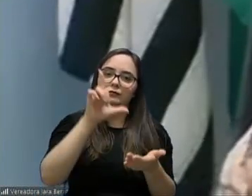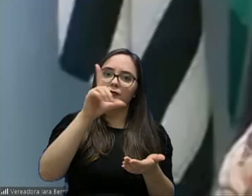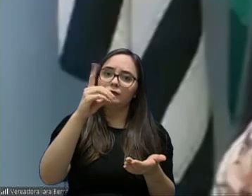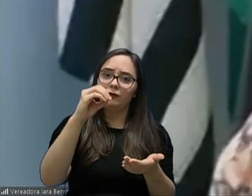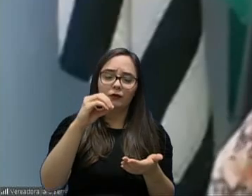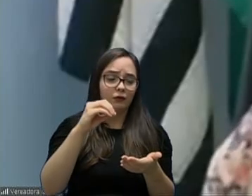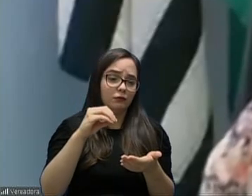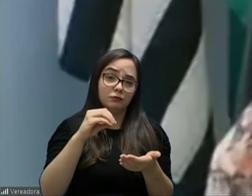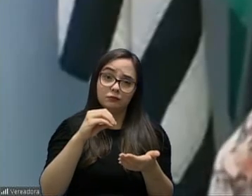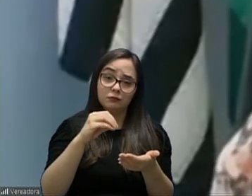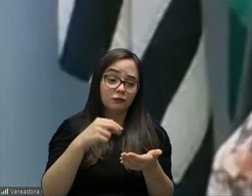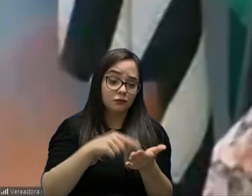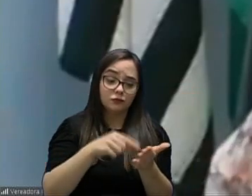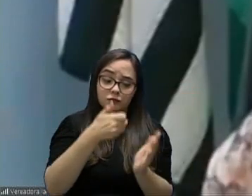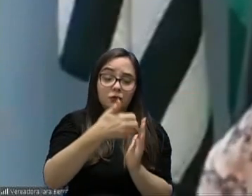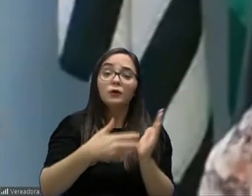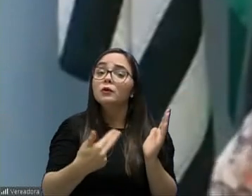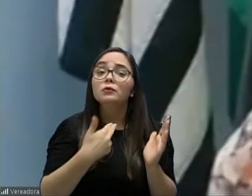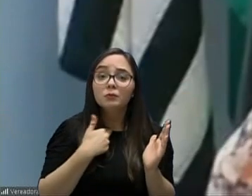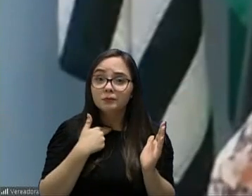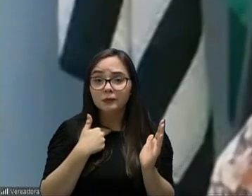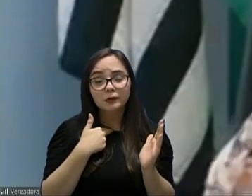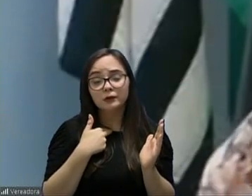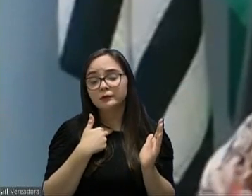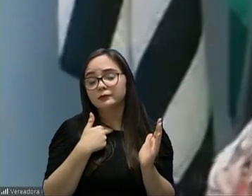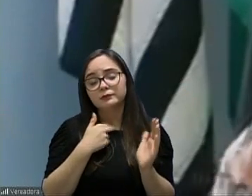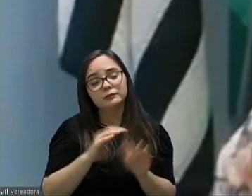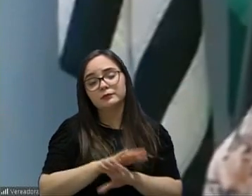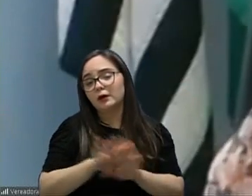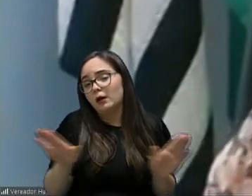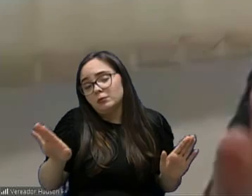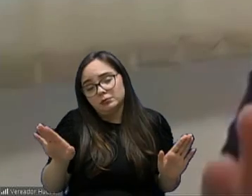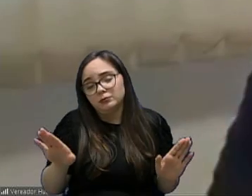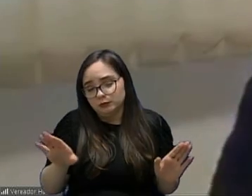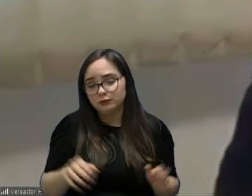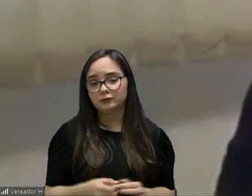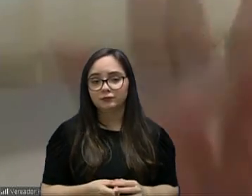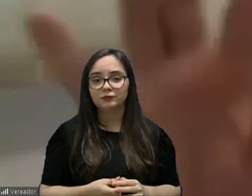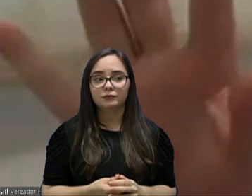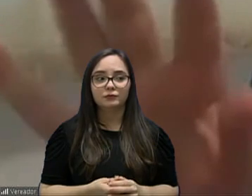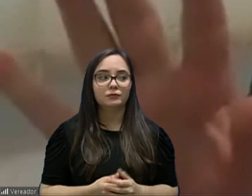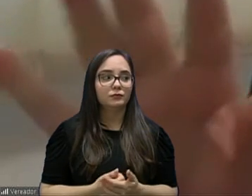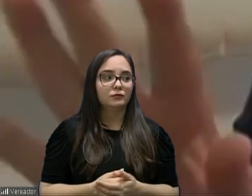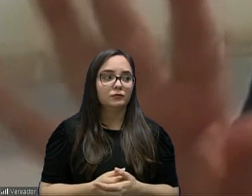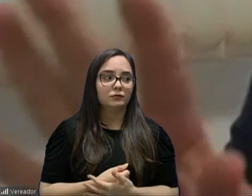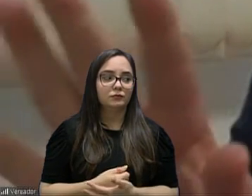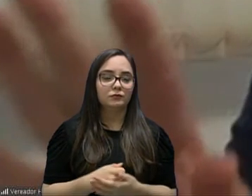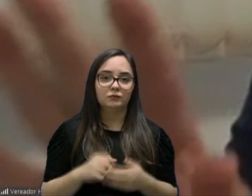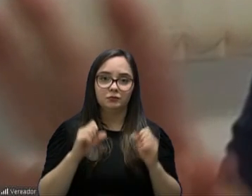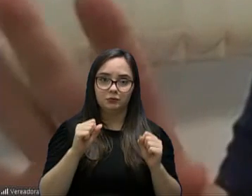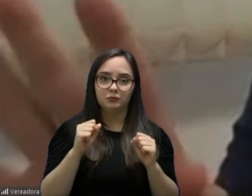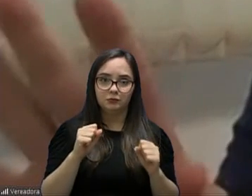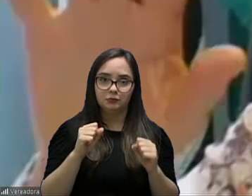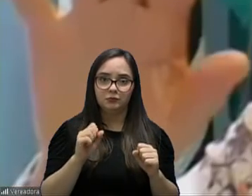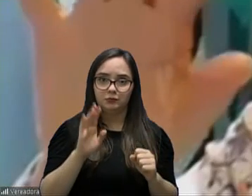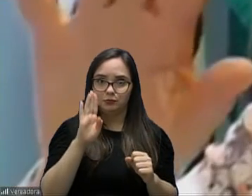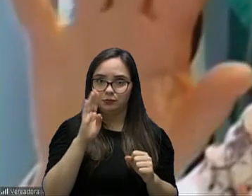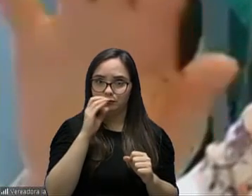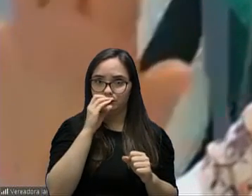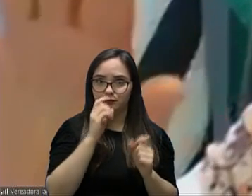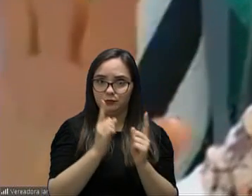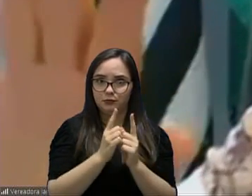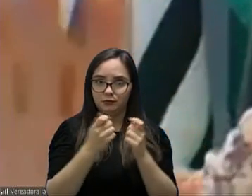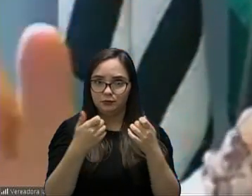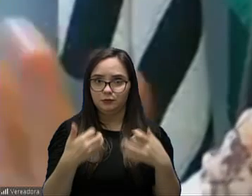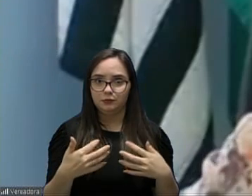não poderá. E acabou, claro. E nós não vamos repassar. Eu estou aprovando. Posso só fazer uma esclarecimento com relação a isso?